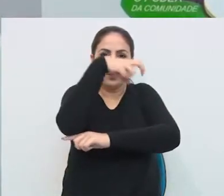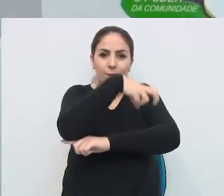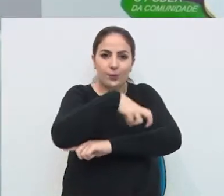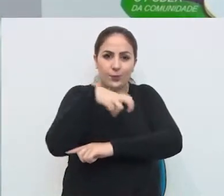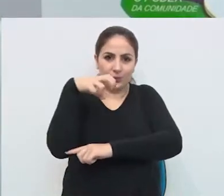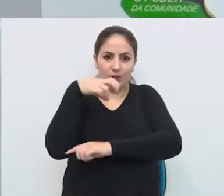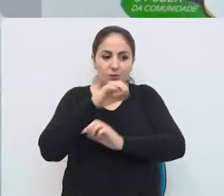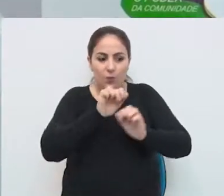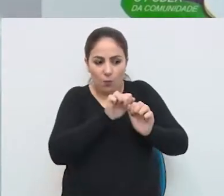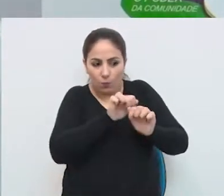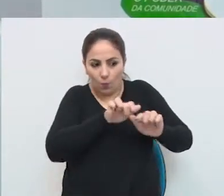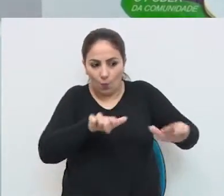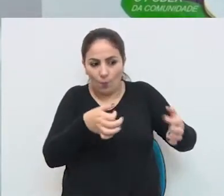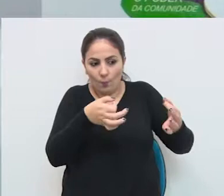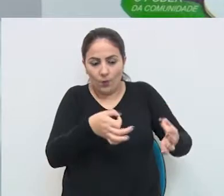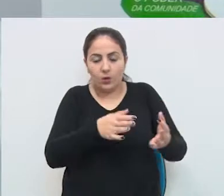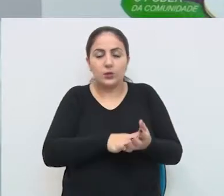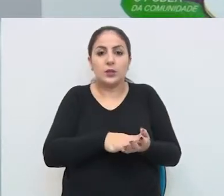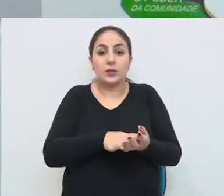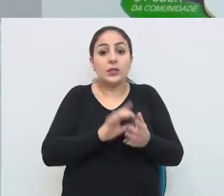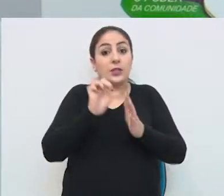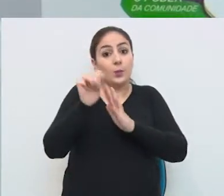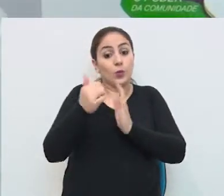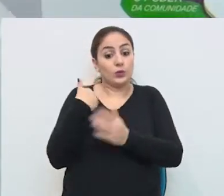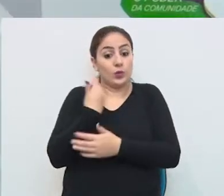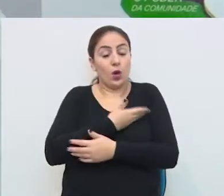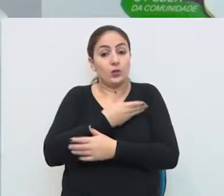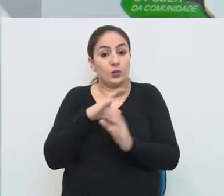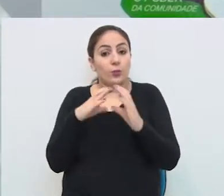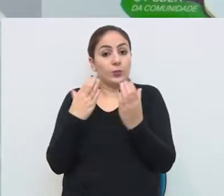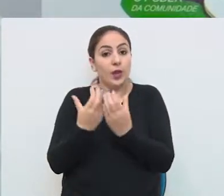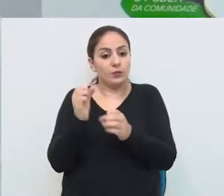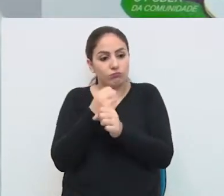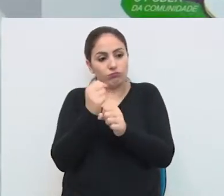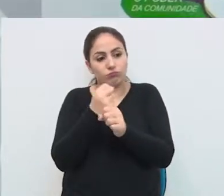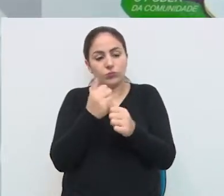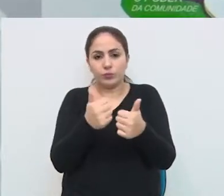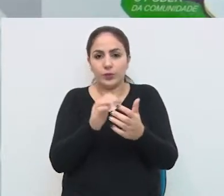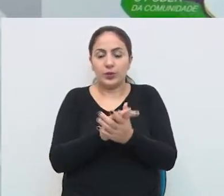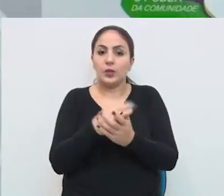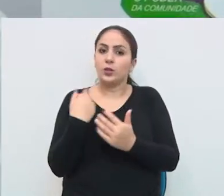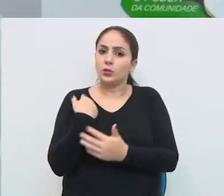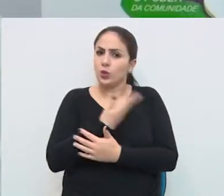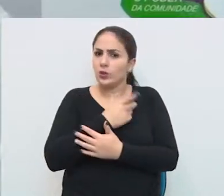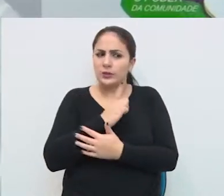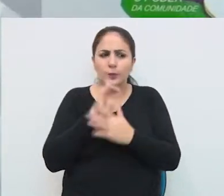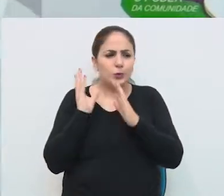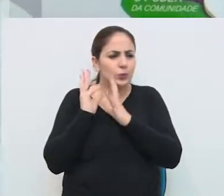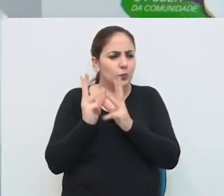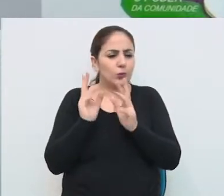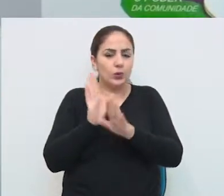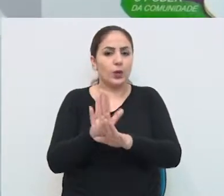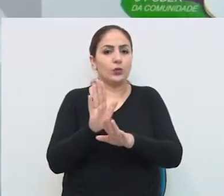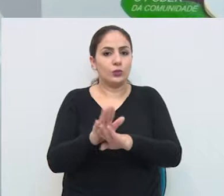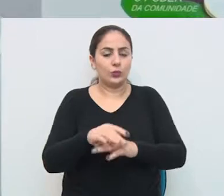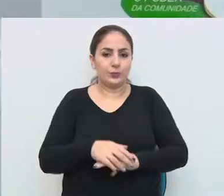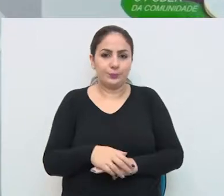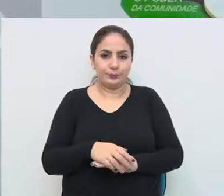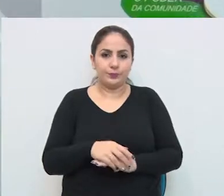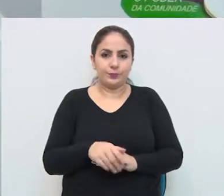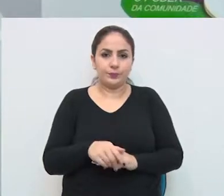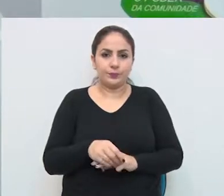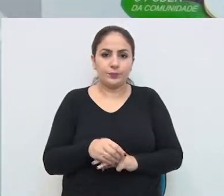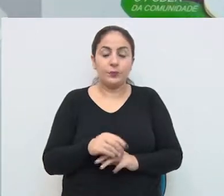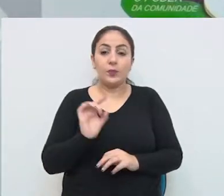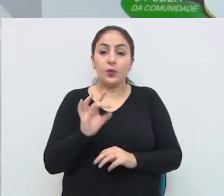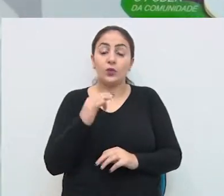o campo. Tanto que a gente já tem as coisas que a gente ganhou lá, sabe? Os palanques, as gramas, os tijolos que a comunidade que ajuda.